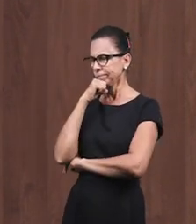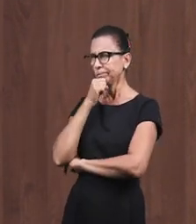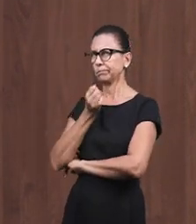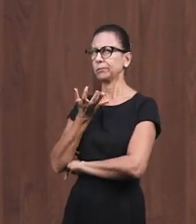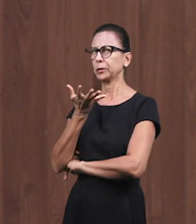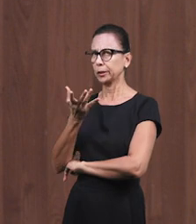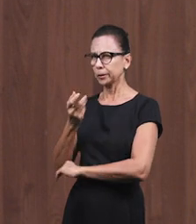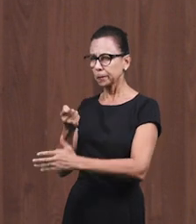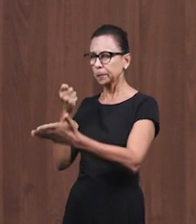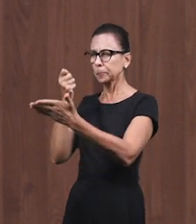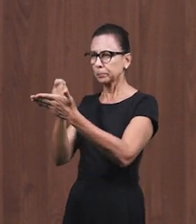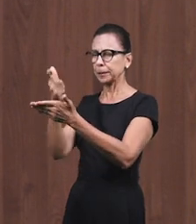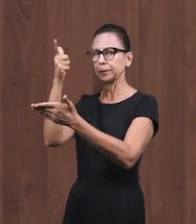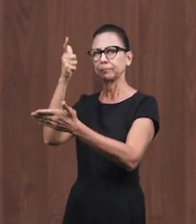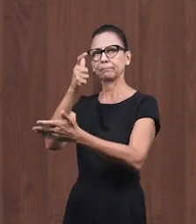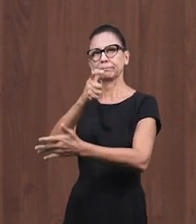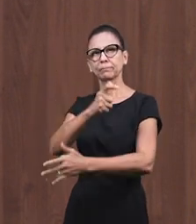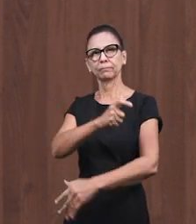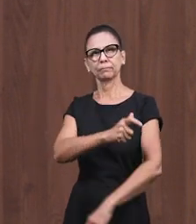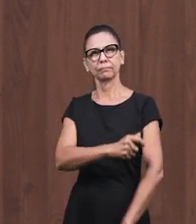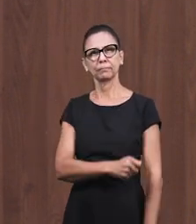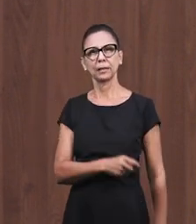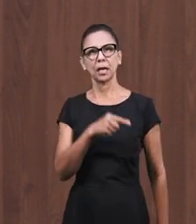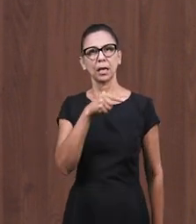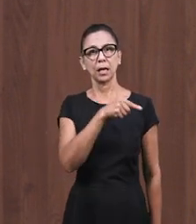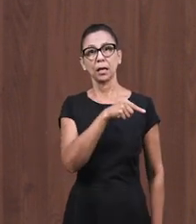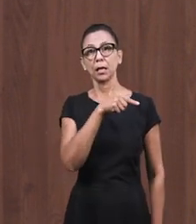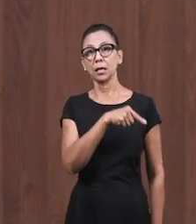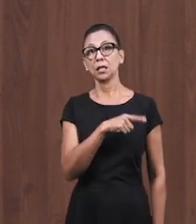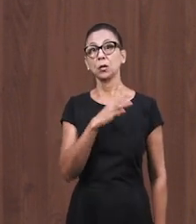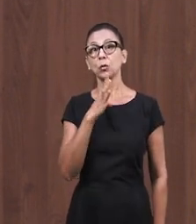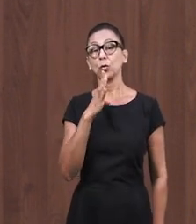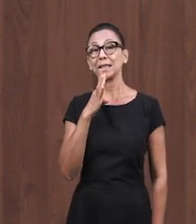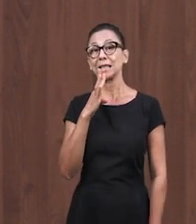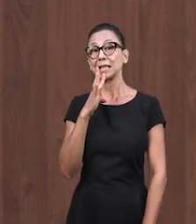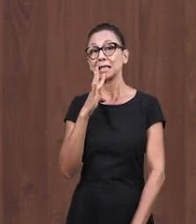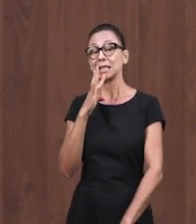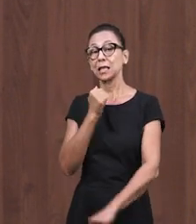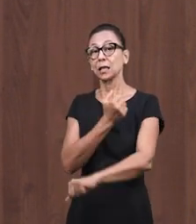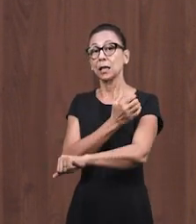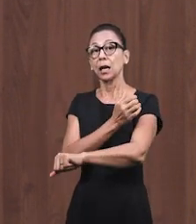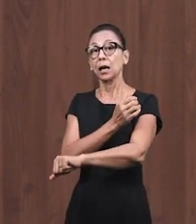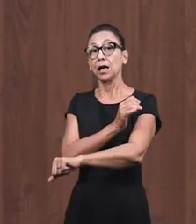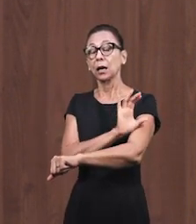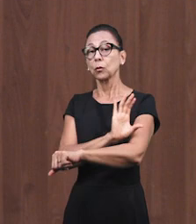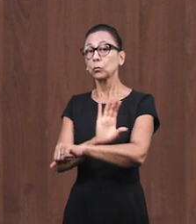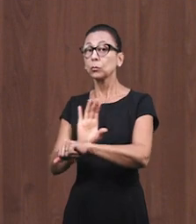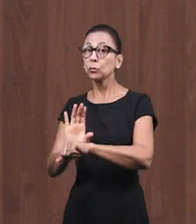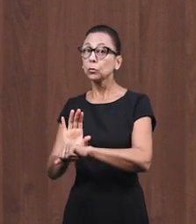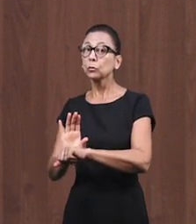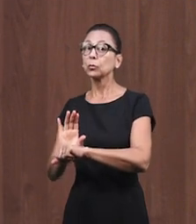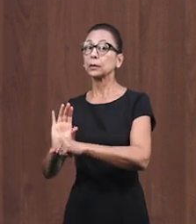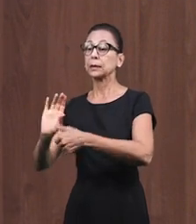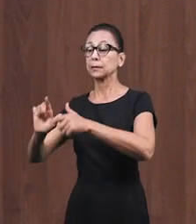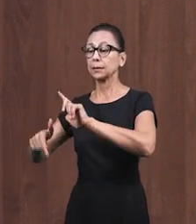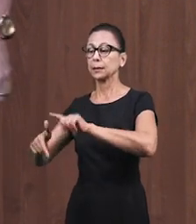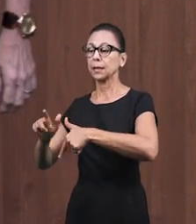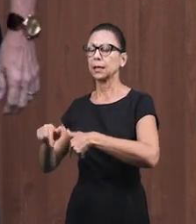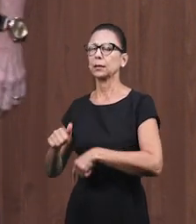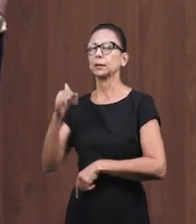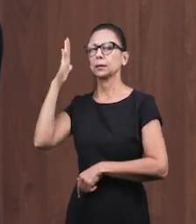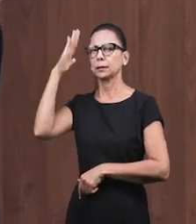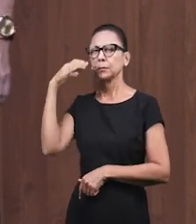de Israel e sabia muito bem da importância daquela vinha para Nabote, mas não